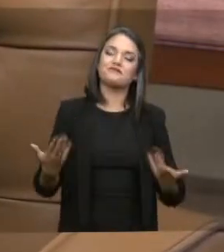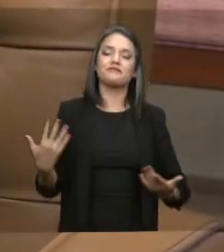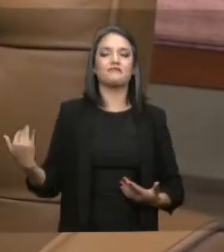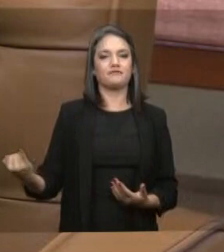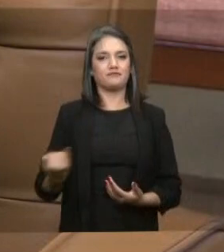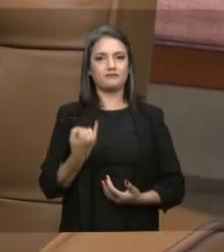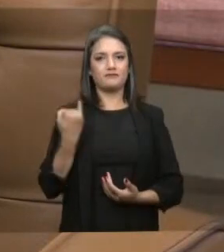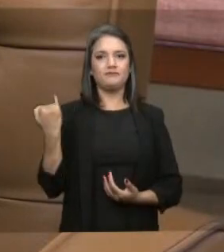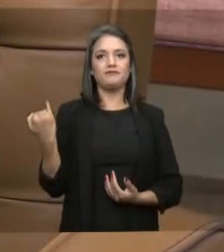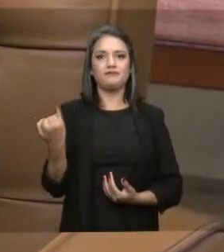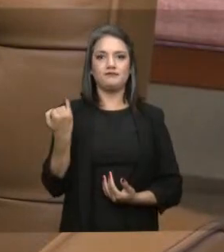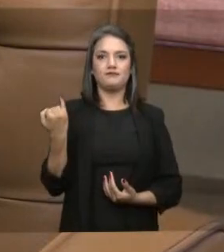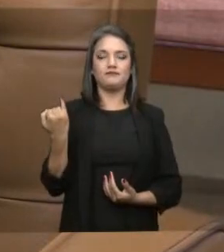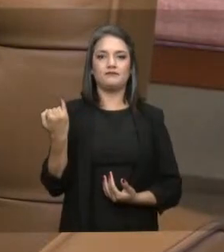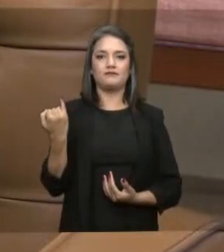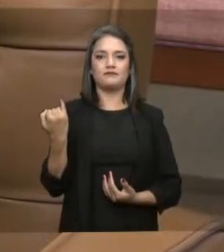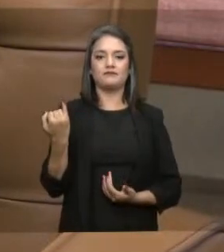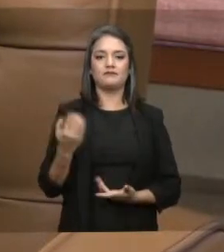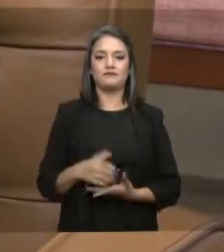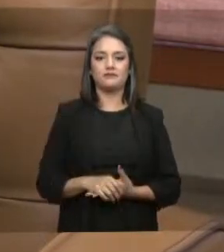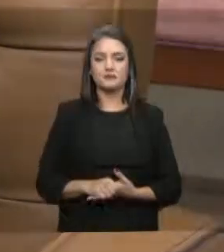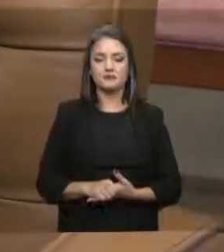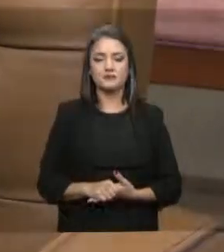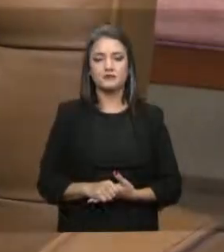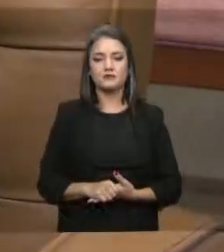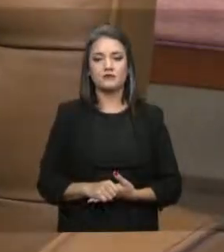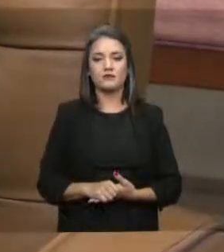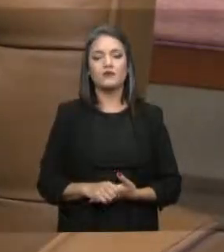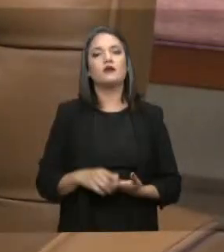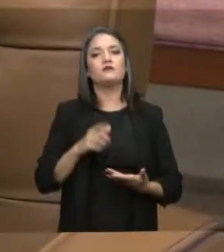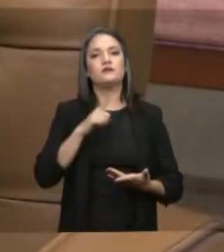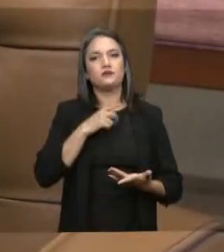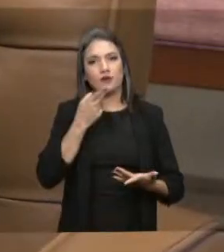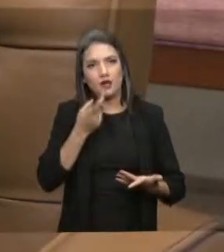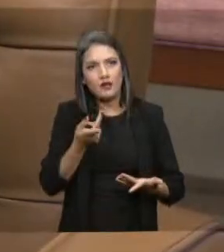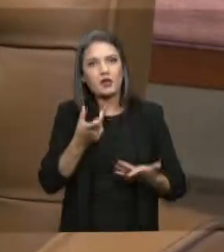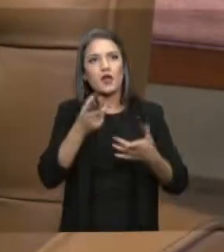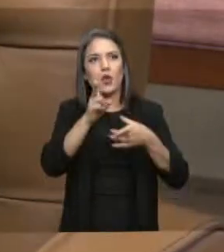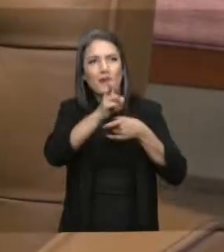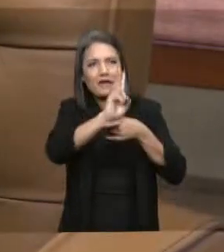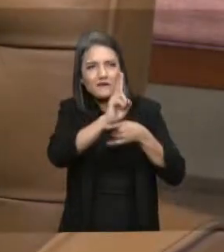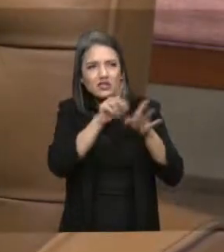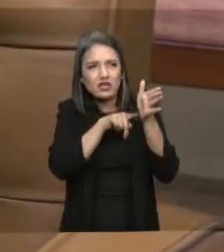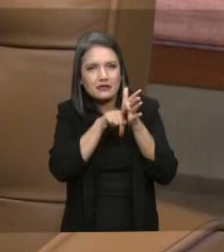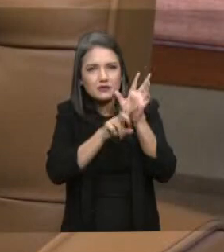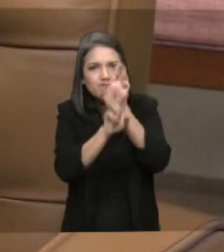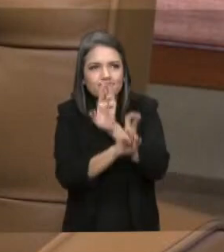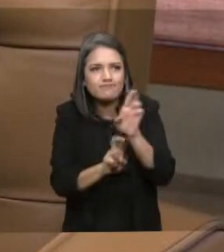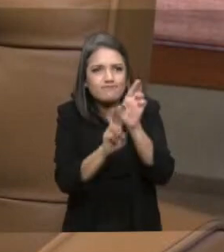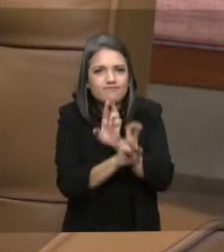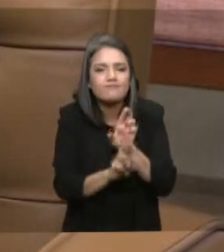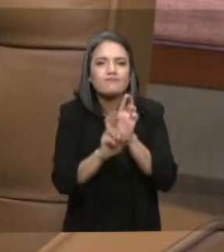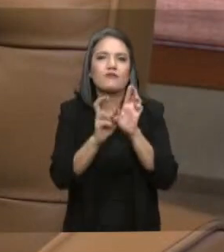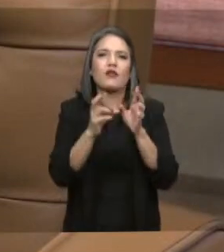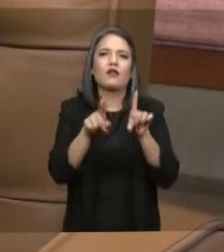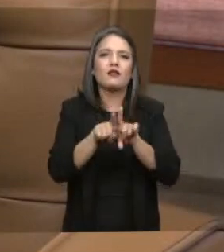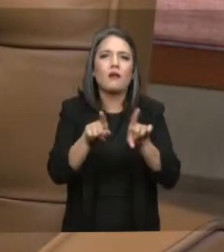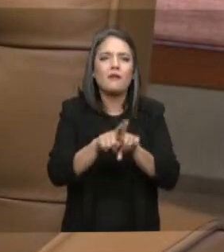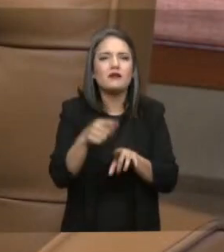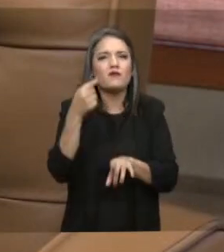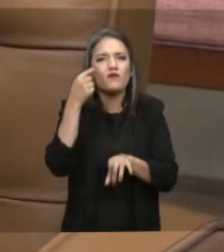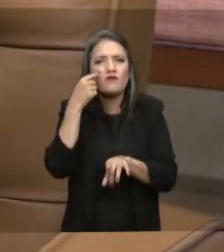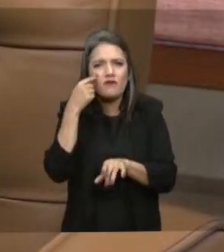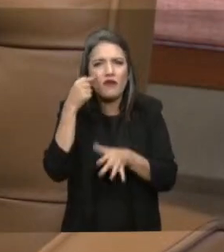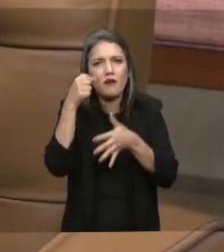fundamental que se diga que se faz uma investigação e se examinam essas